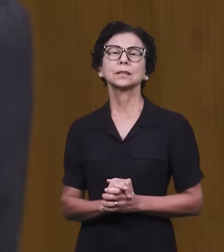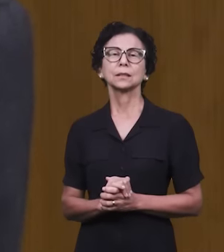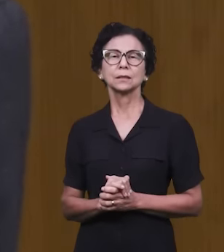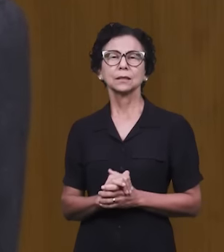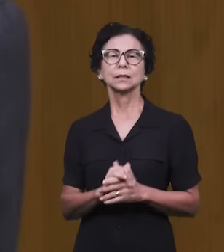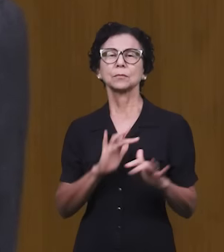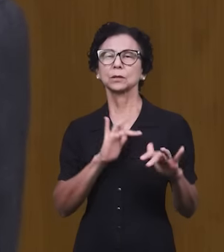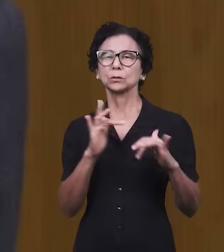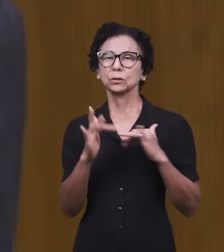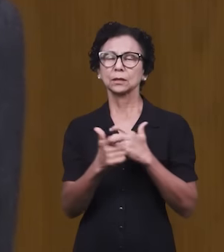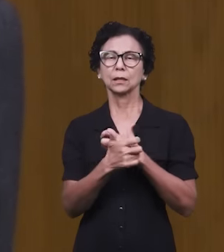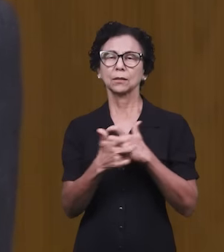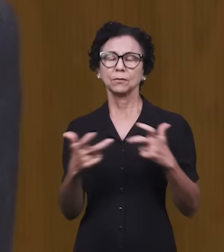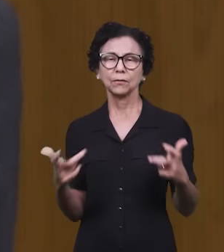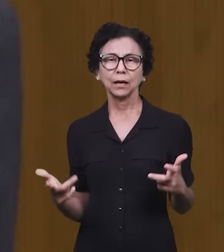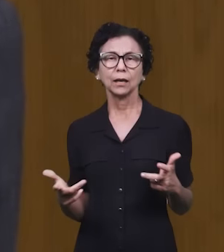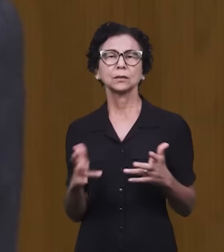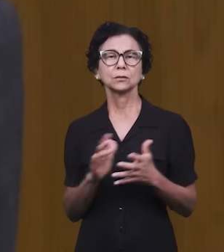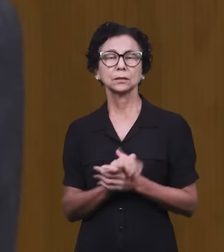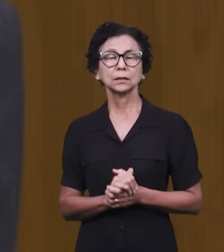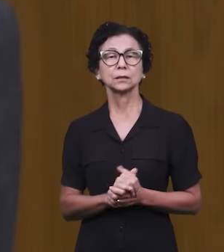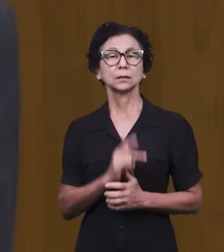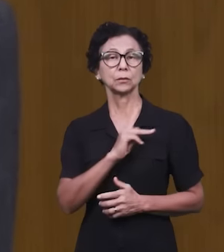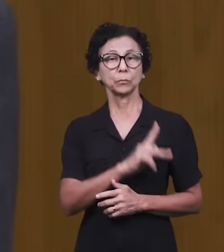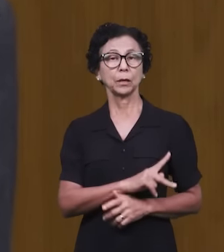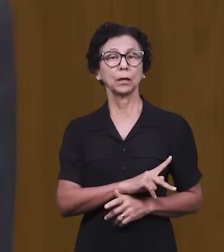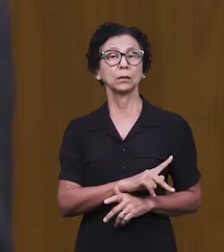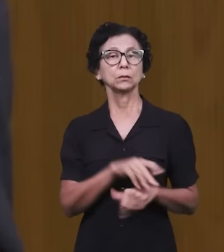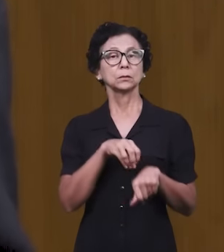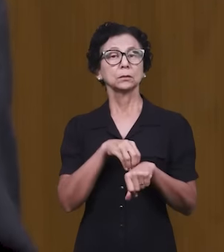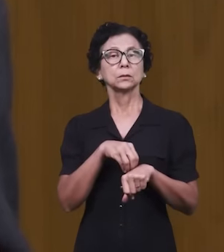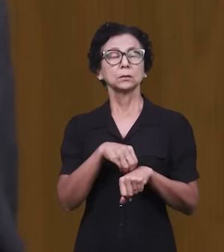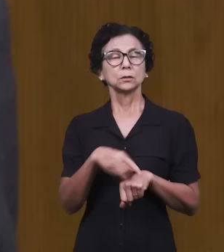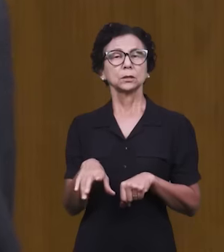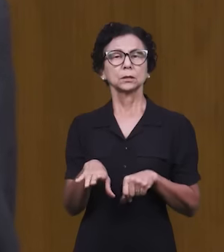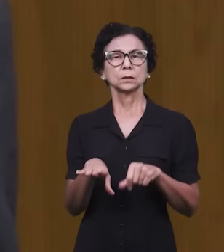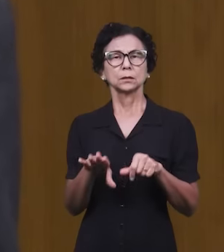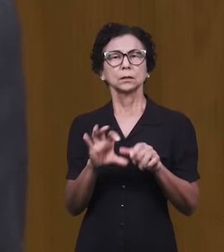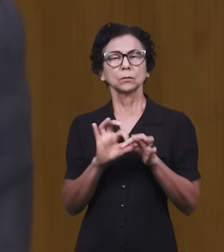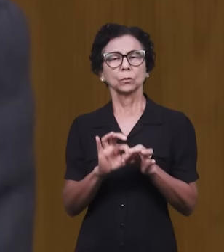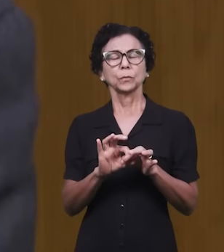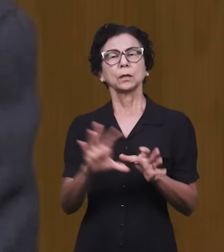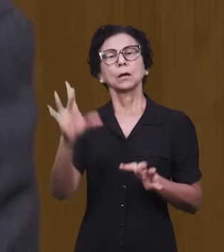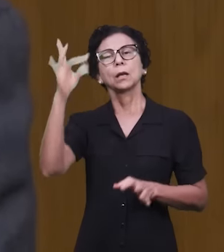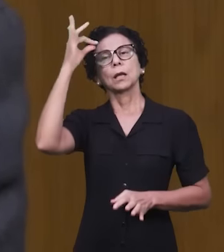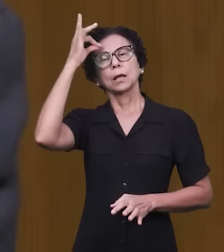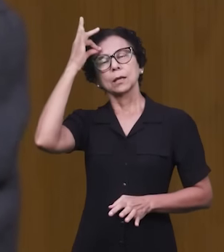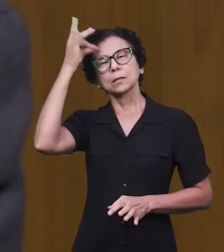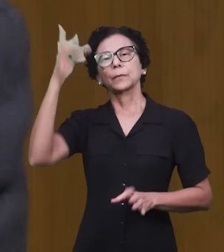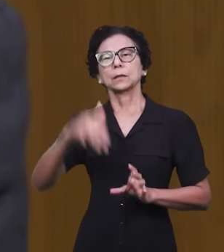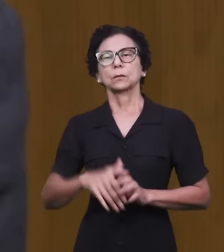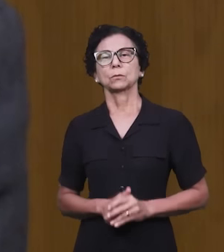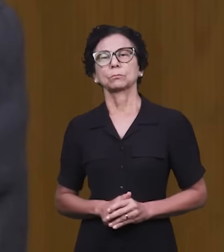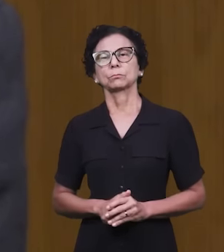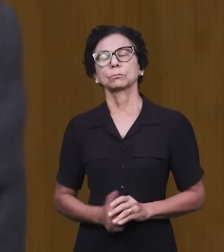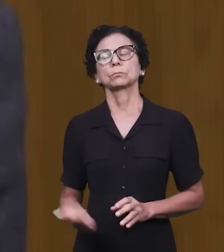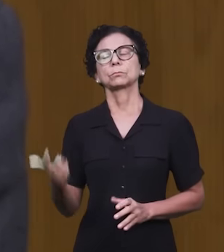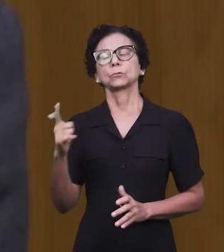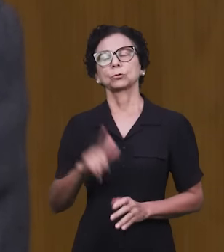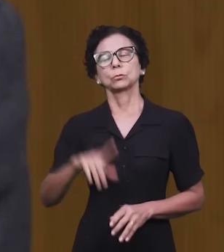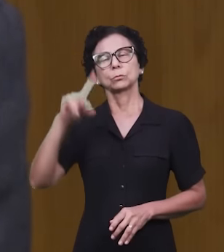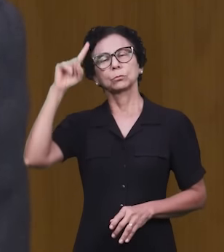em espírito, caminhar em espírito. A possibilidade de eu poder manter essa comunhão e ter essa renovação da comunhão